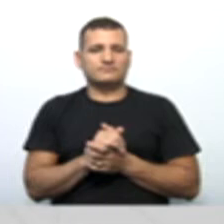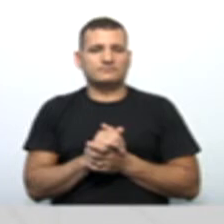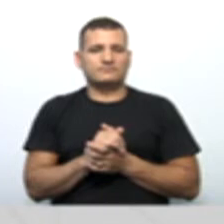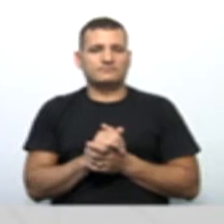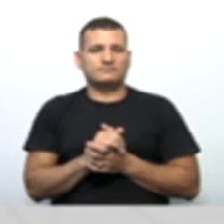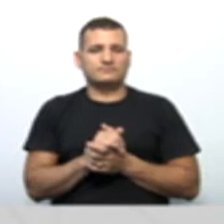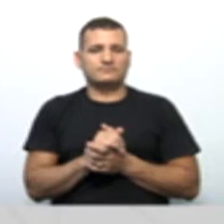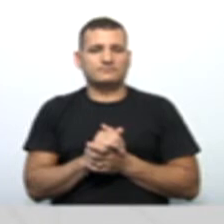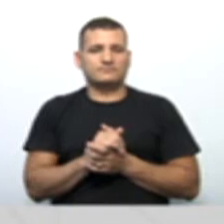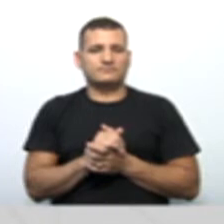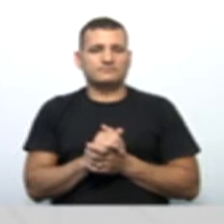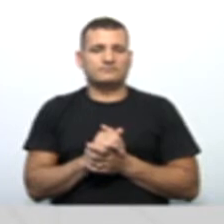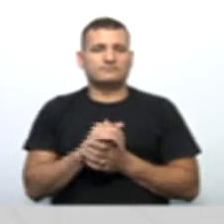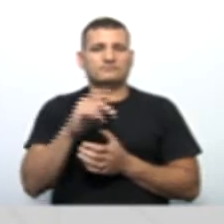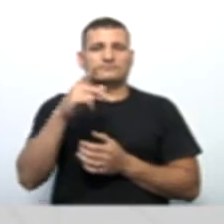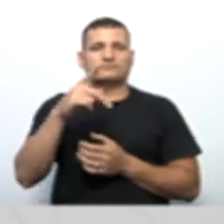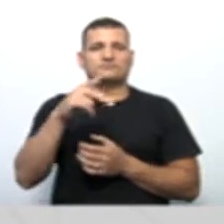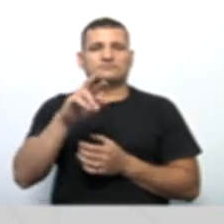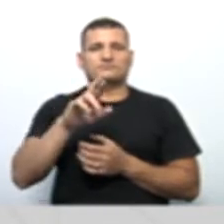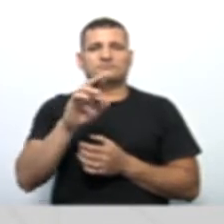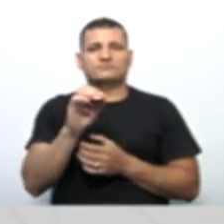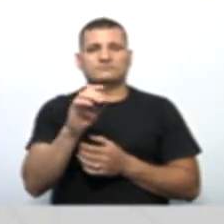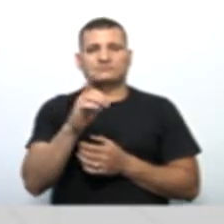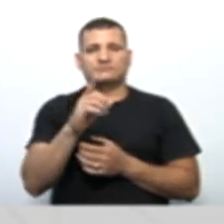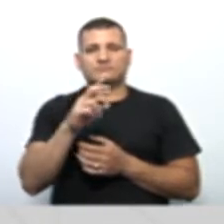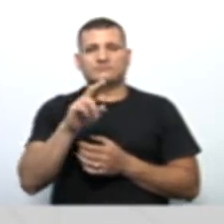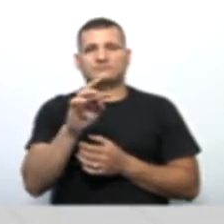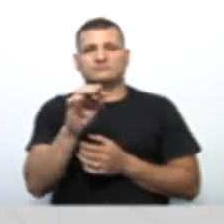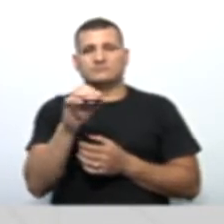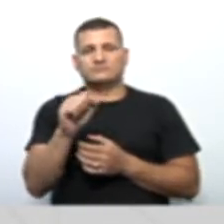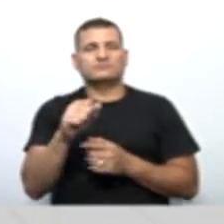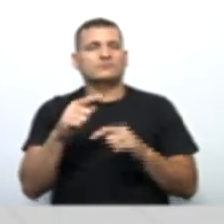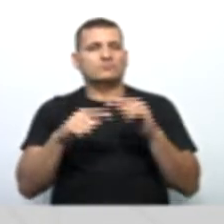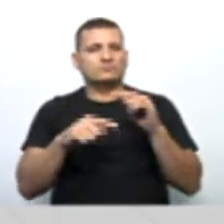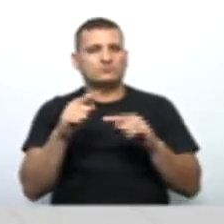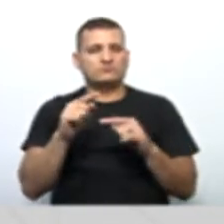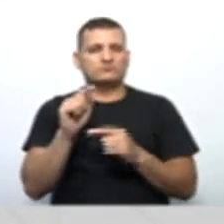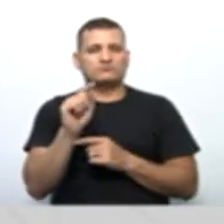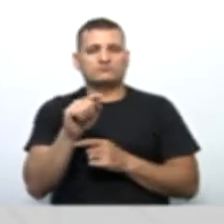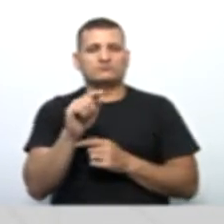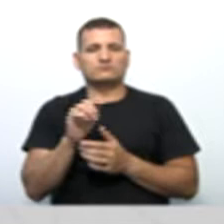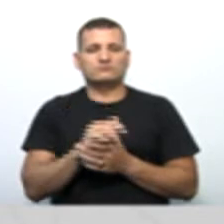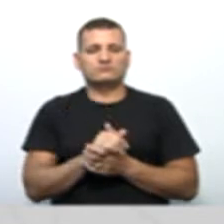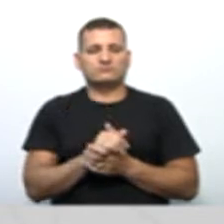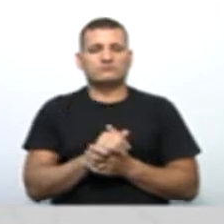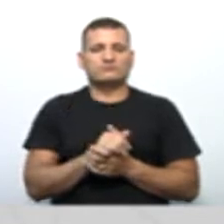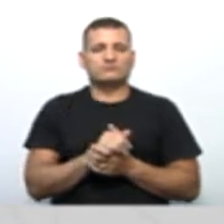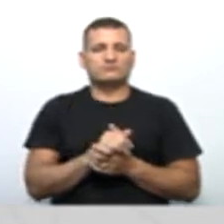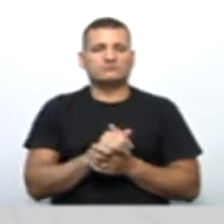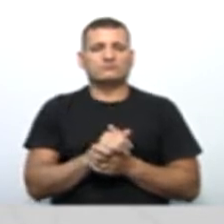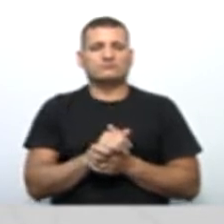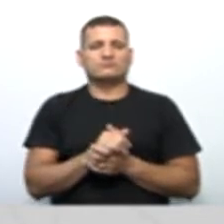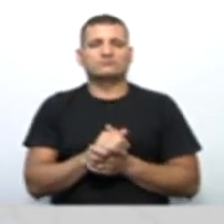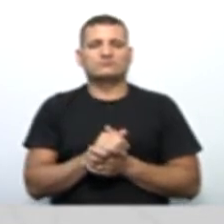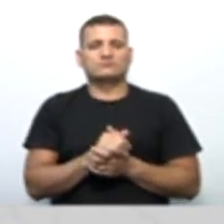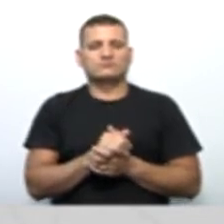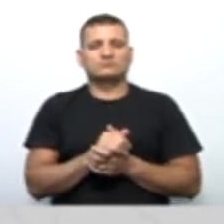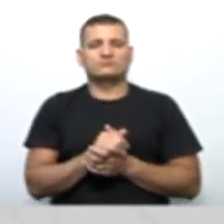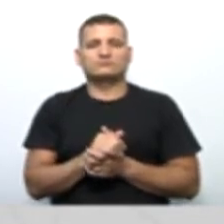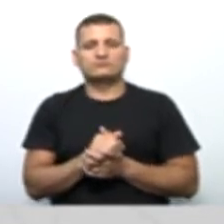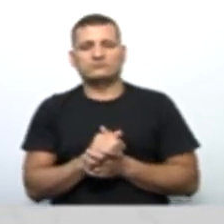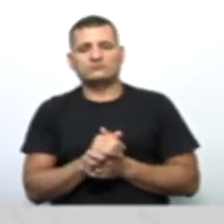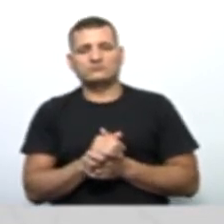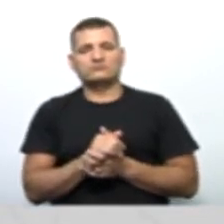e aí o produtos botãozinho que vai te levar pra outras outras abas ou livros impressos e eletrônicos dentro de livros impressos